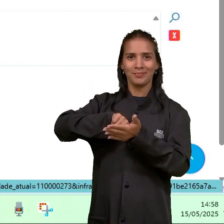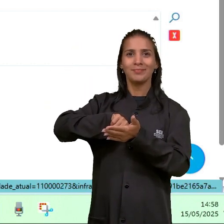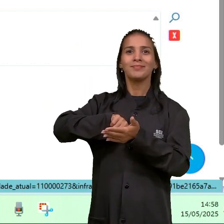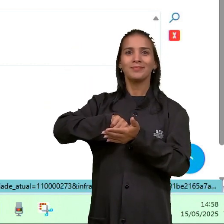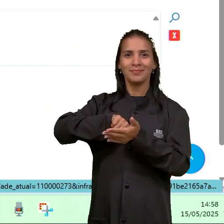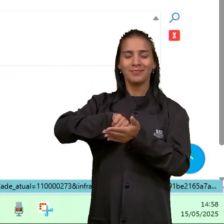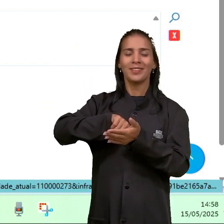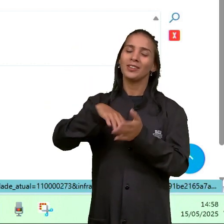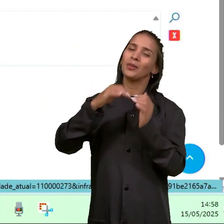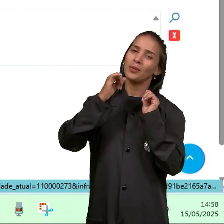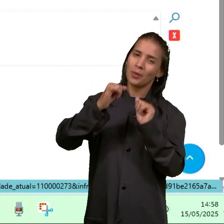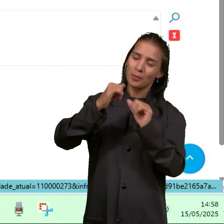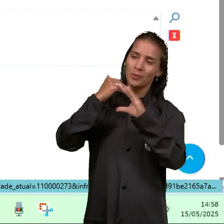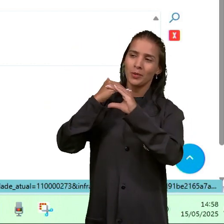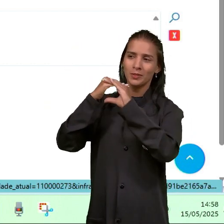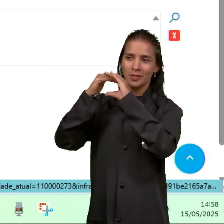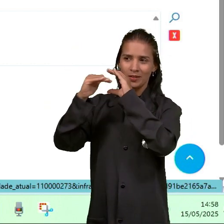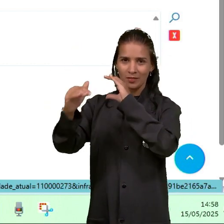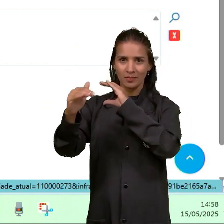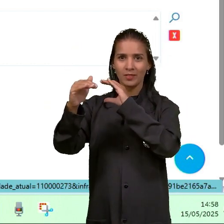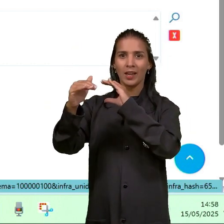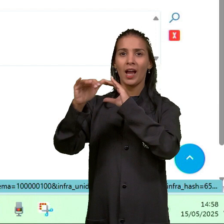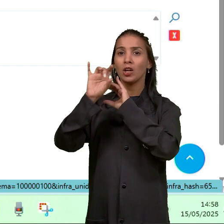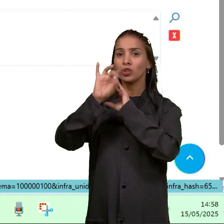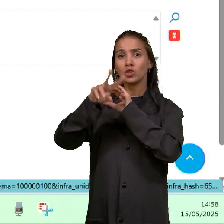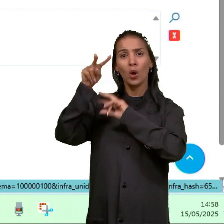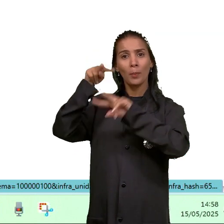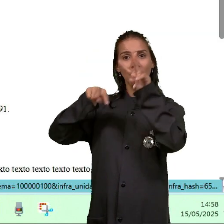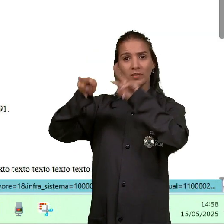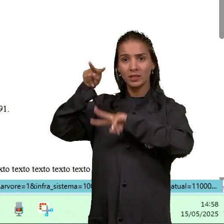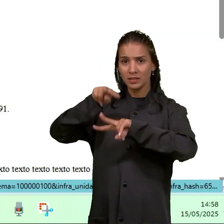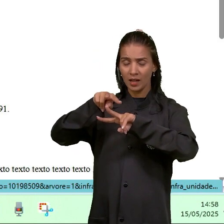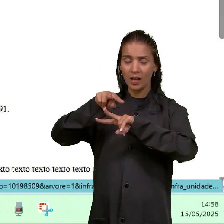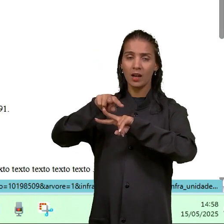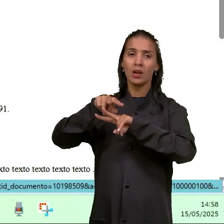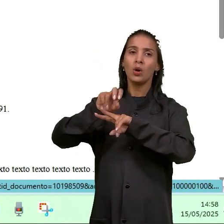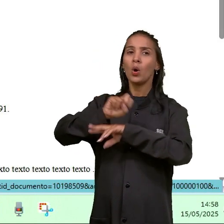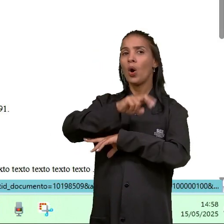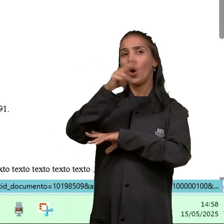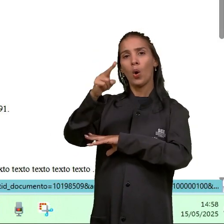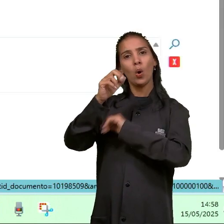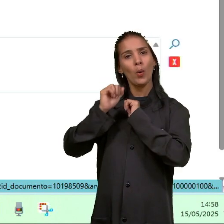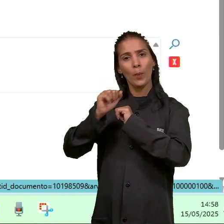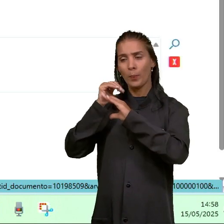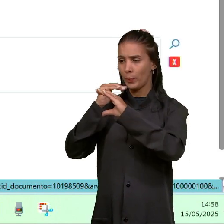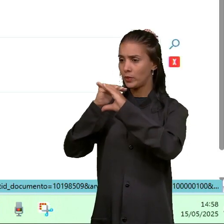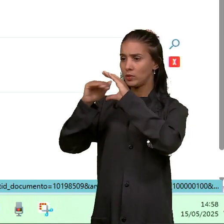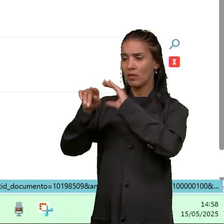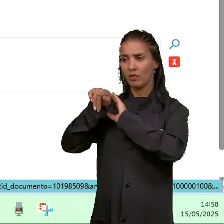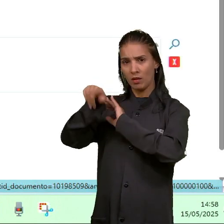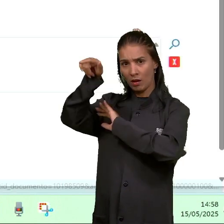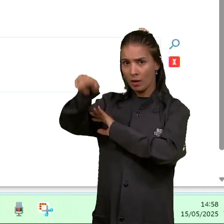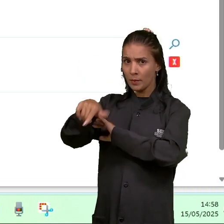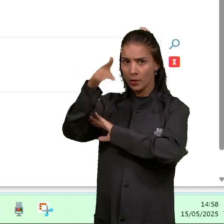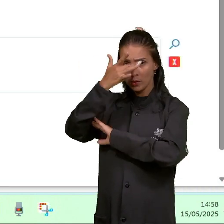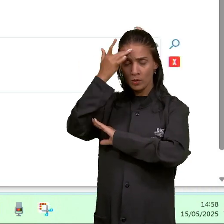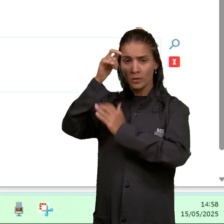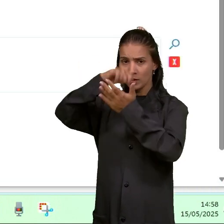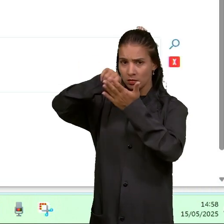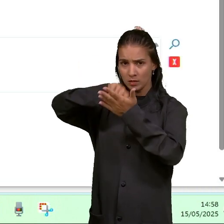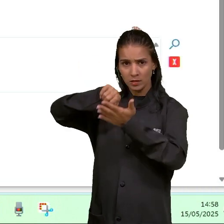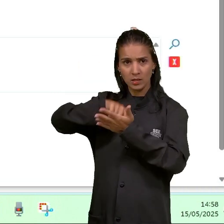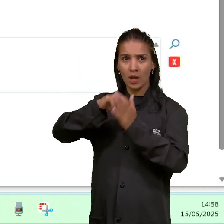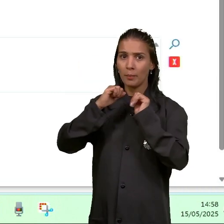todo para a pessoa visualizar, como você pode mandar apenas um documento para assinatura, tá? Tudo